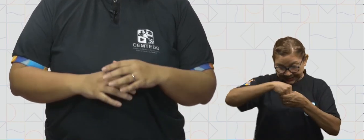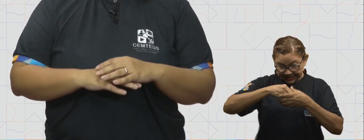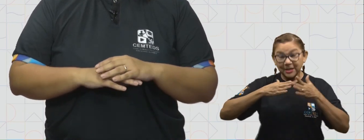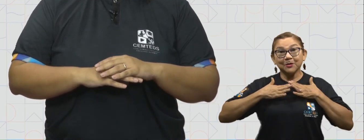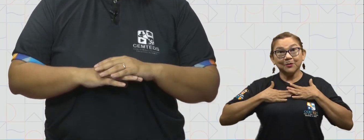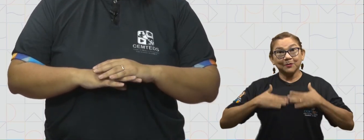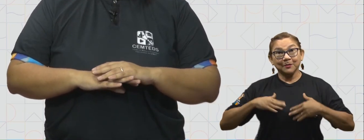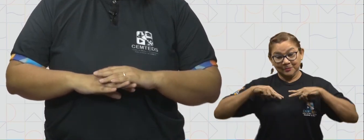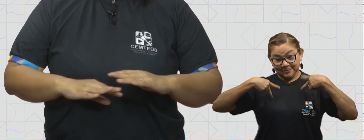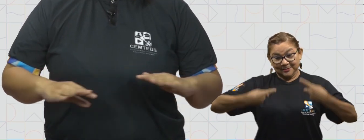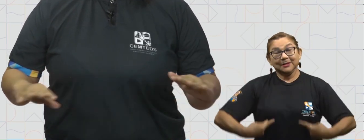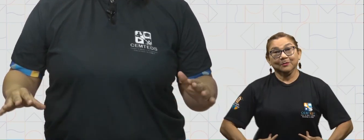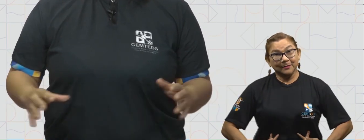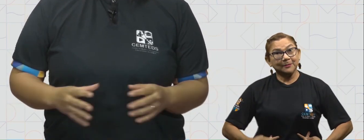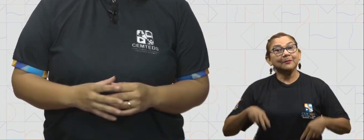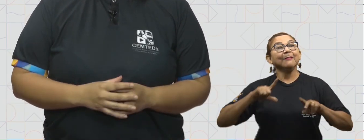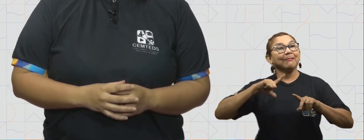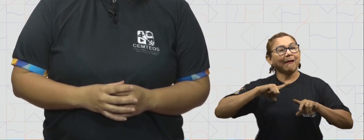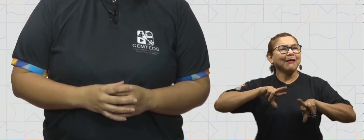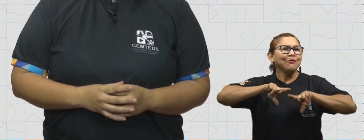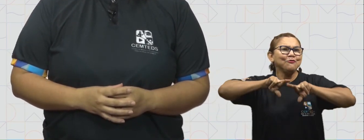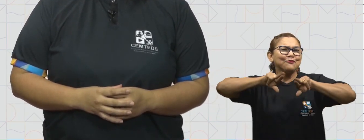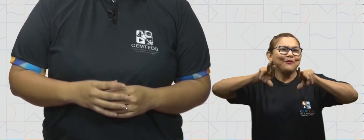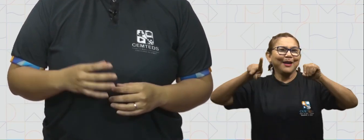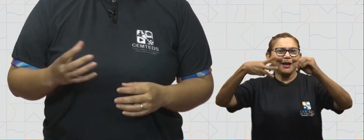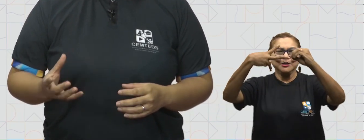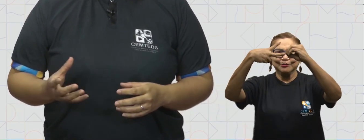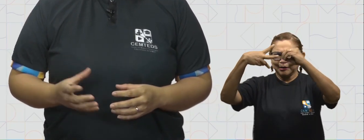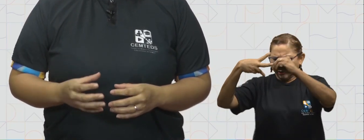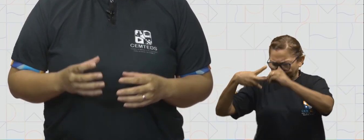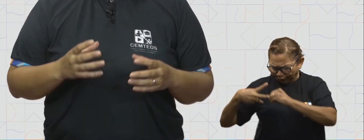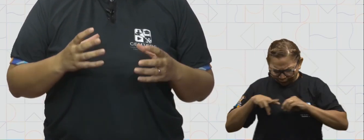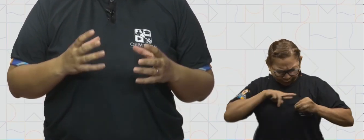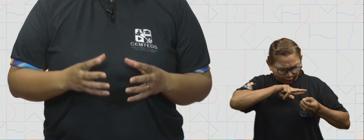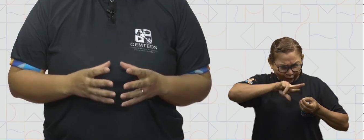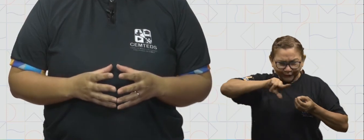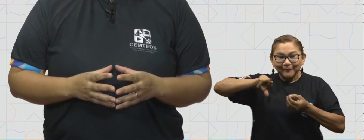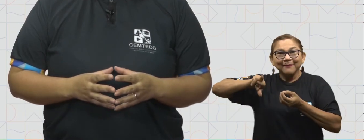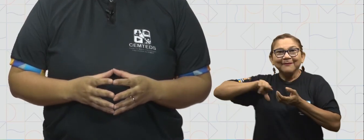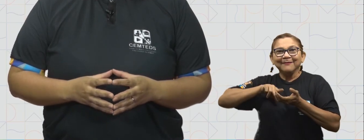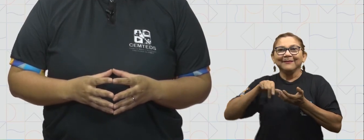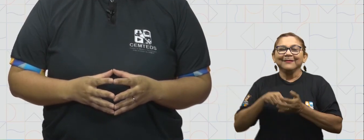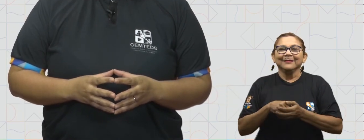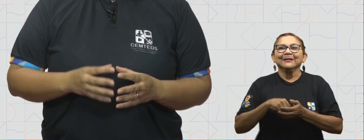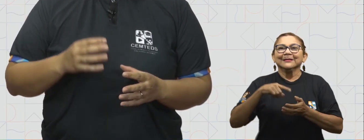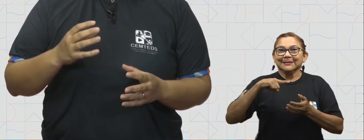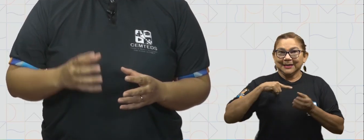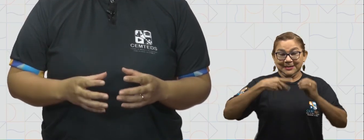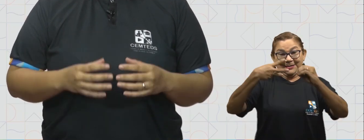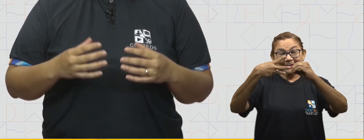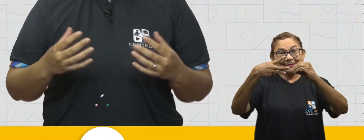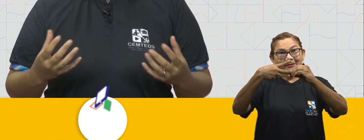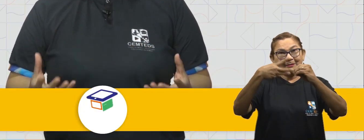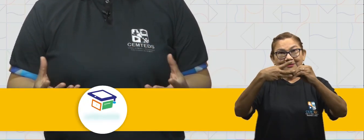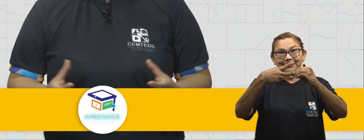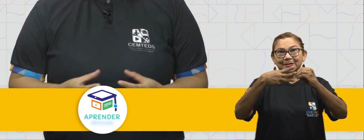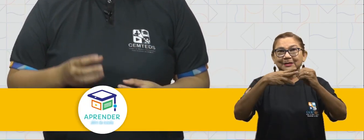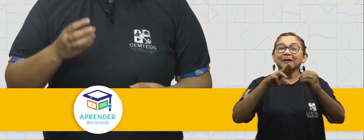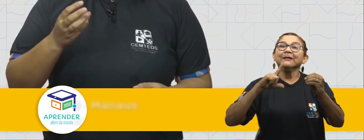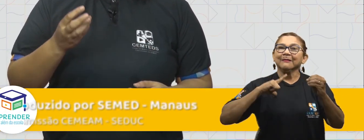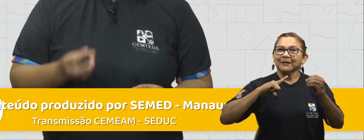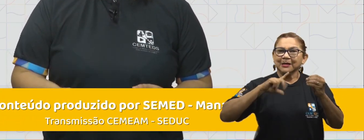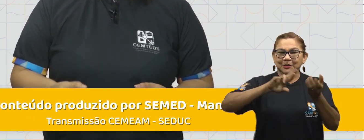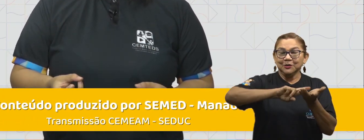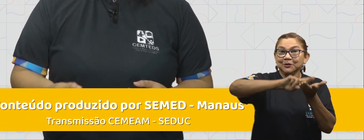exemplo, existem diferentes tipos de células. Entretanto, as células possuem características ditas como